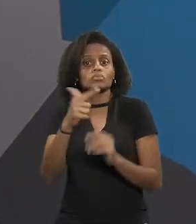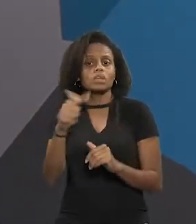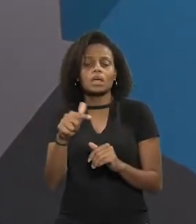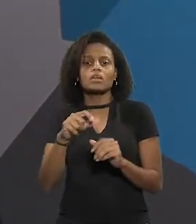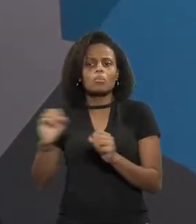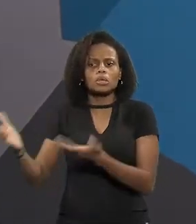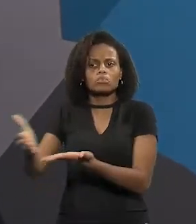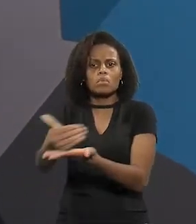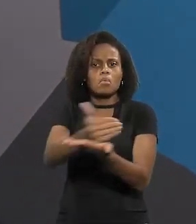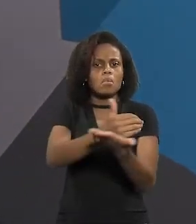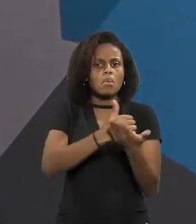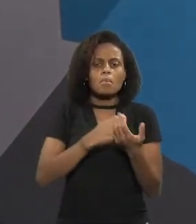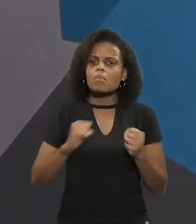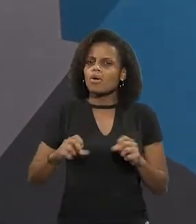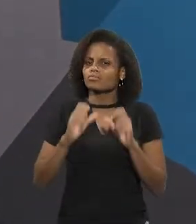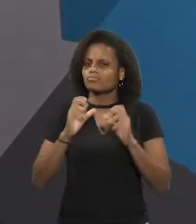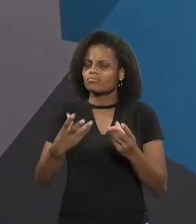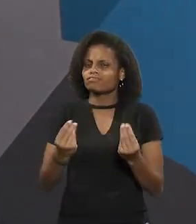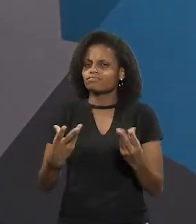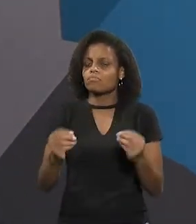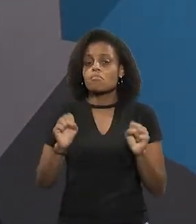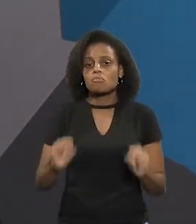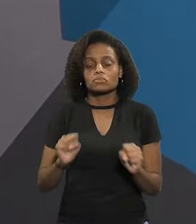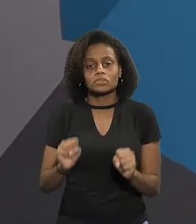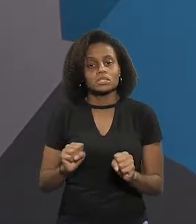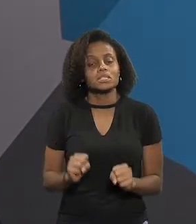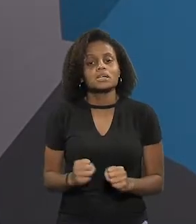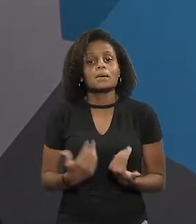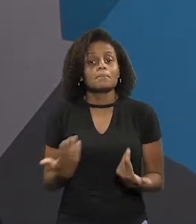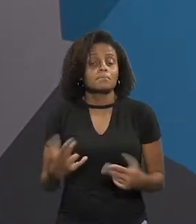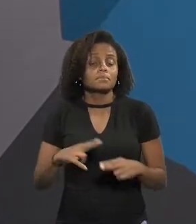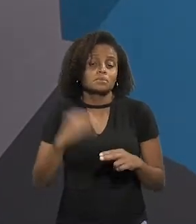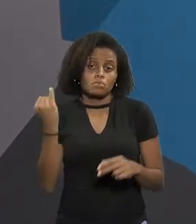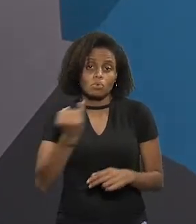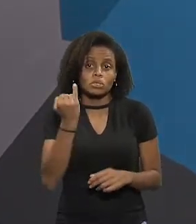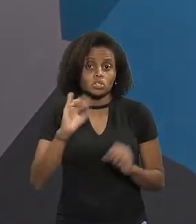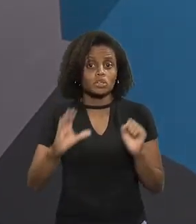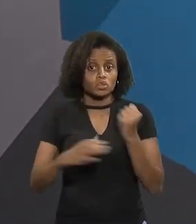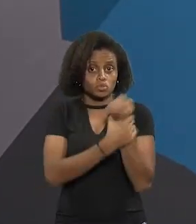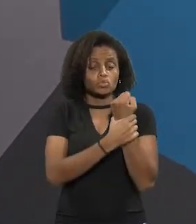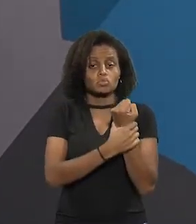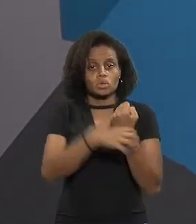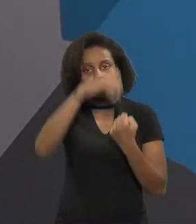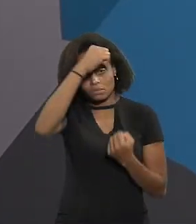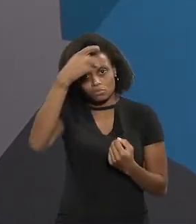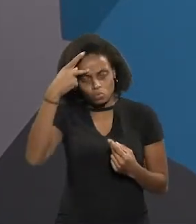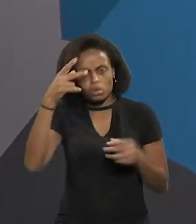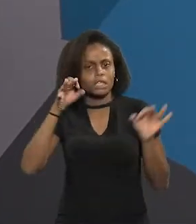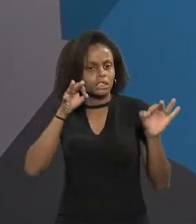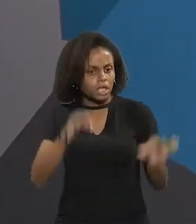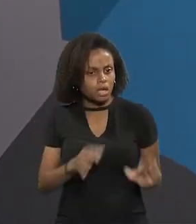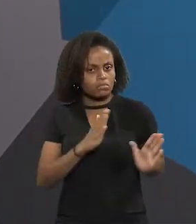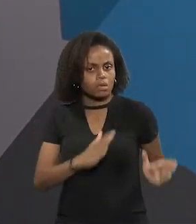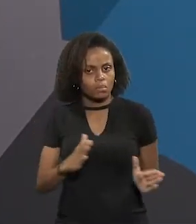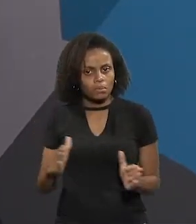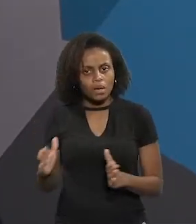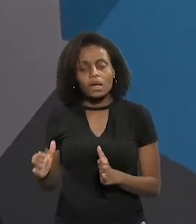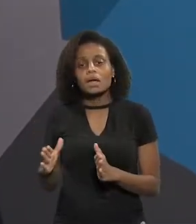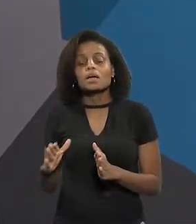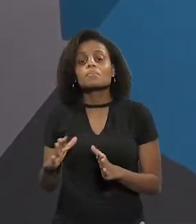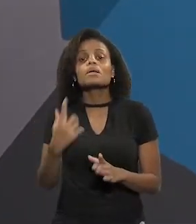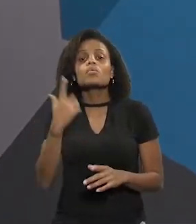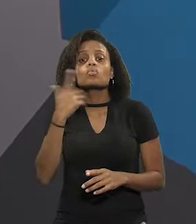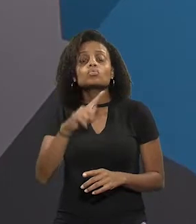arrecadar infinitamente com o turismo. Para isso é necessário que a segurança pública esteja em dia, esteja no prumo,